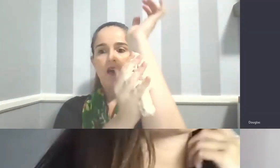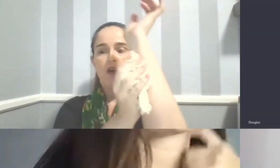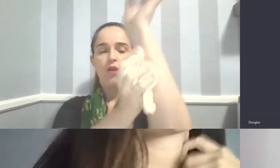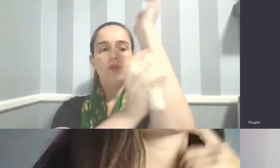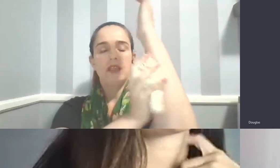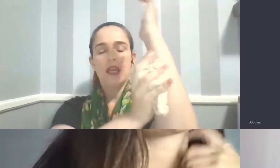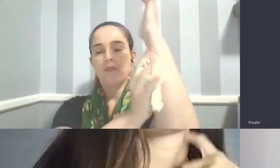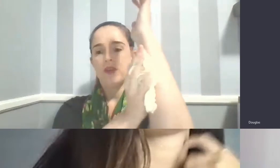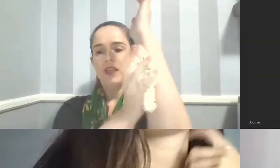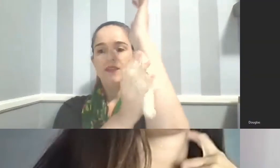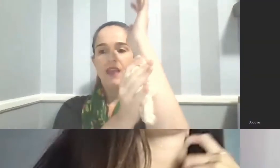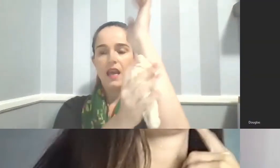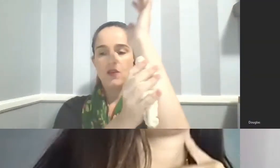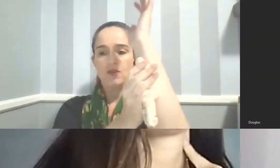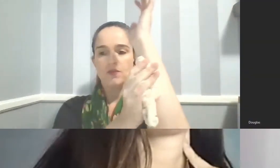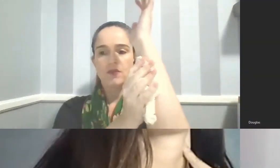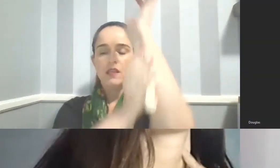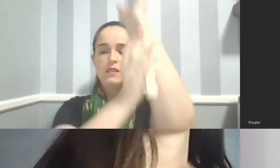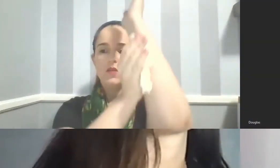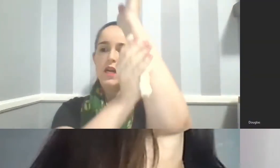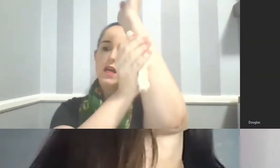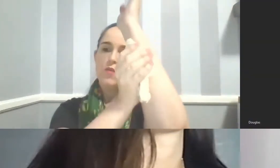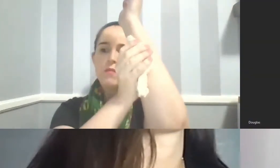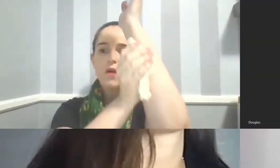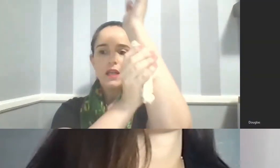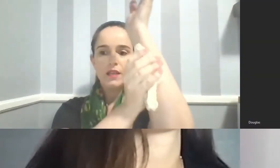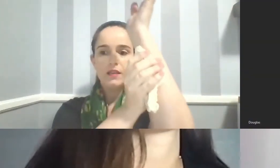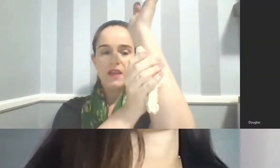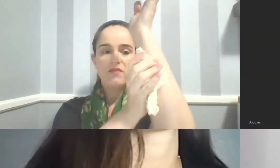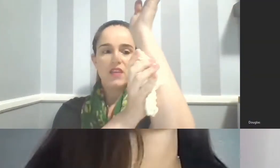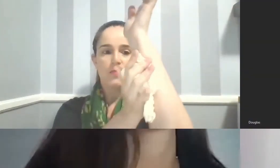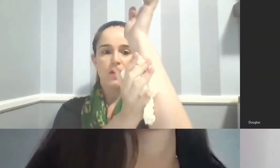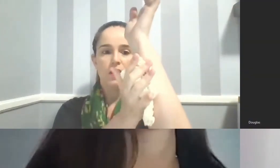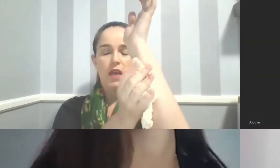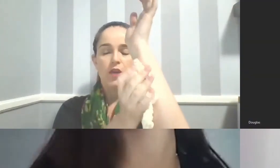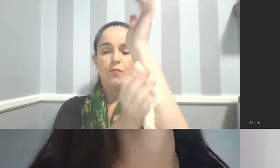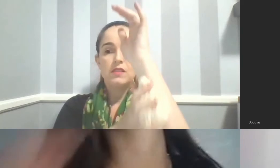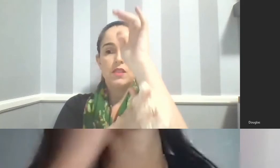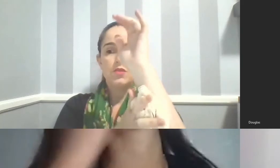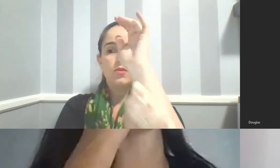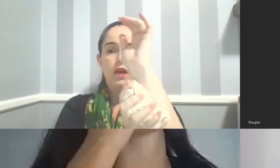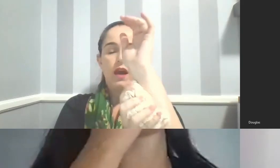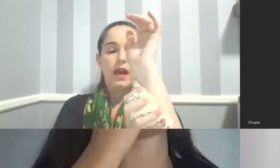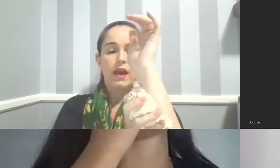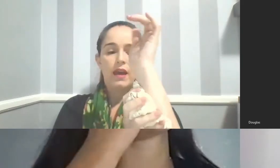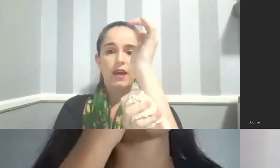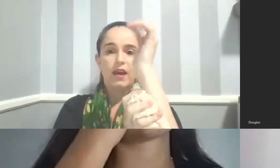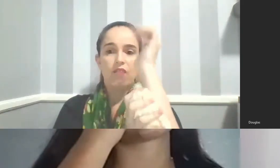vou ficar o tempo inteiro segurando com a mão ali na minha vítima. Eu